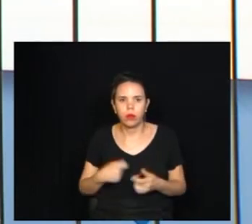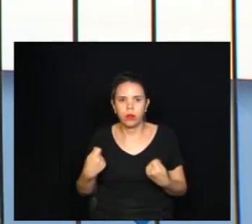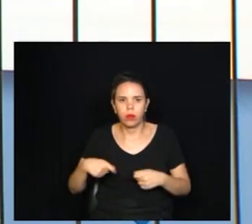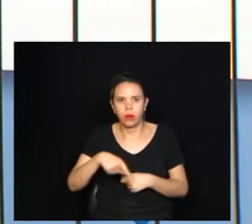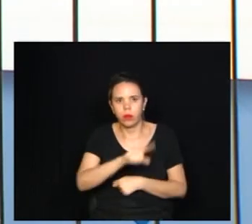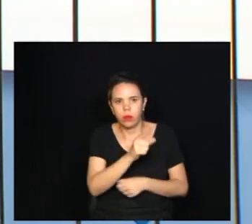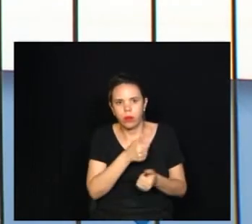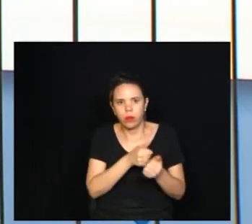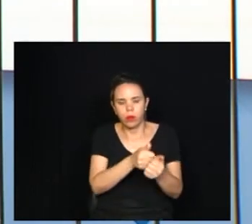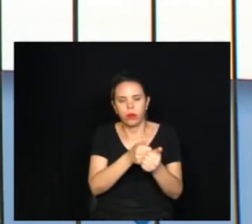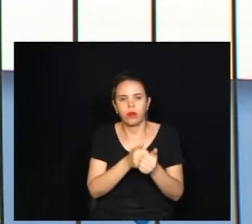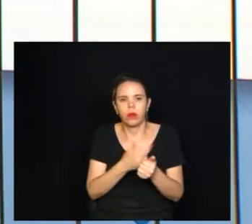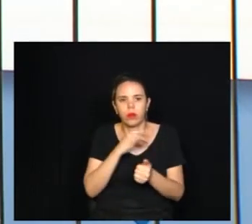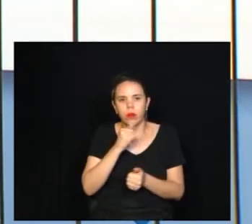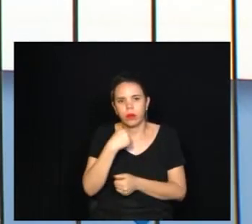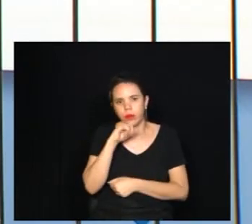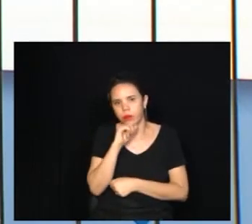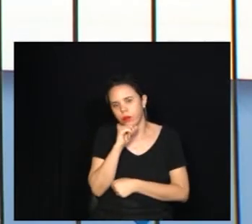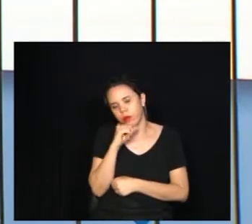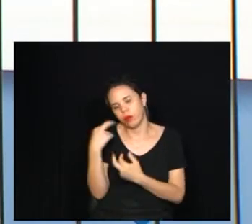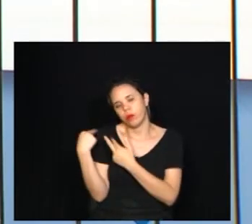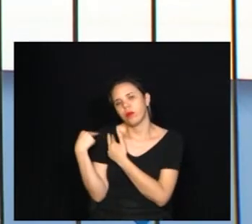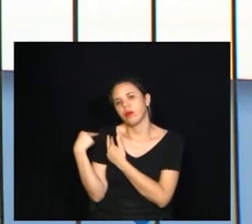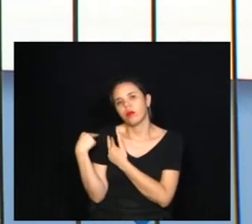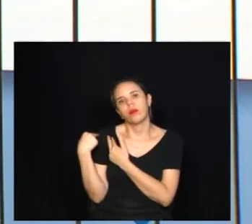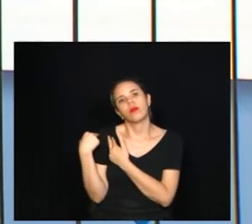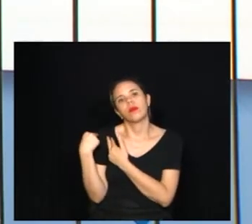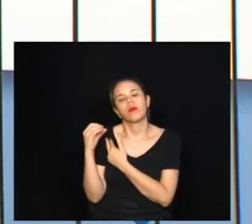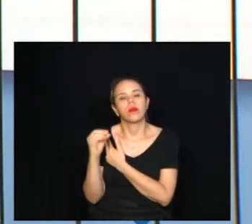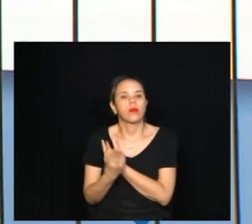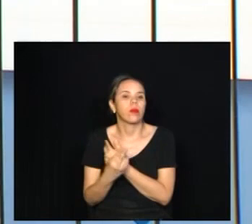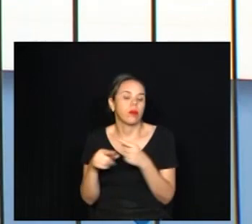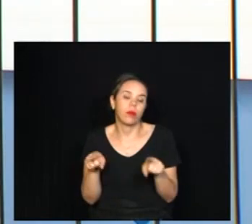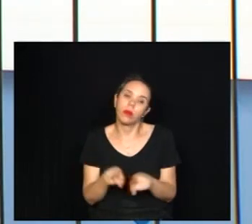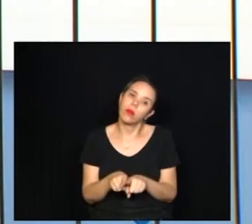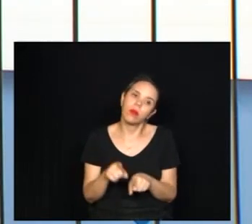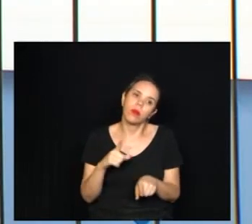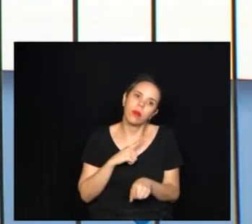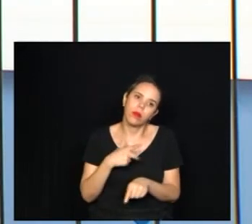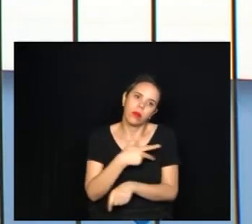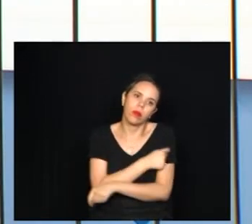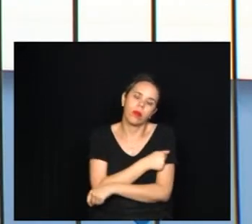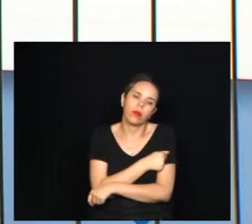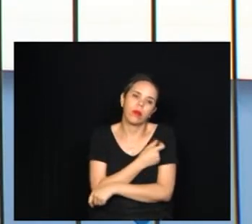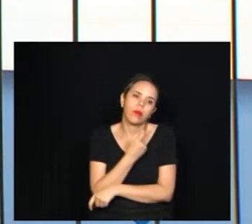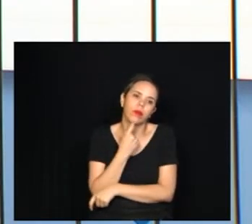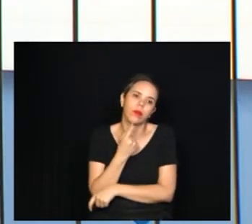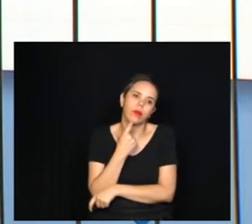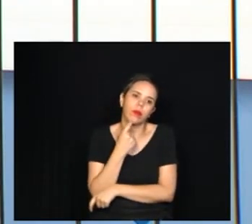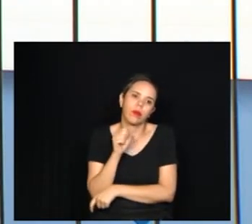ir acompanhado do pai, mãe ou responsável, ou então também tem lá no